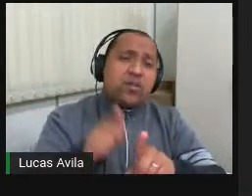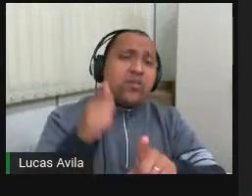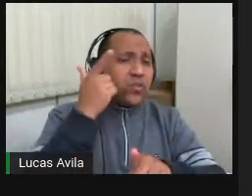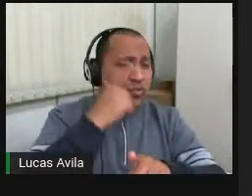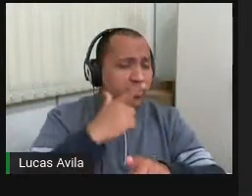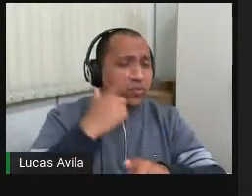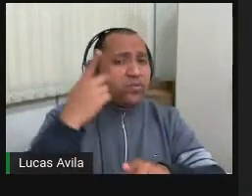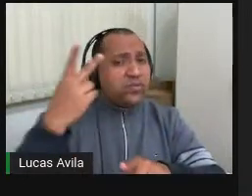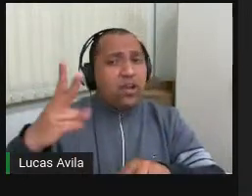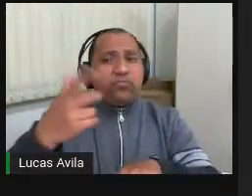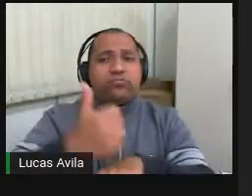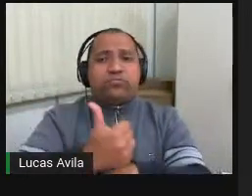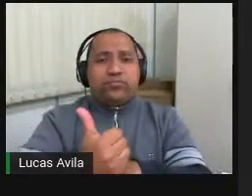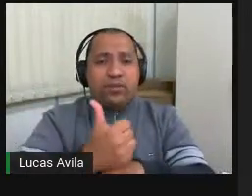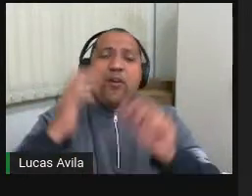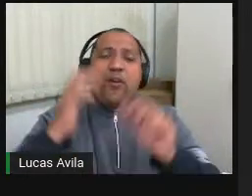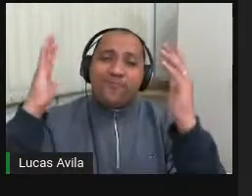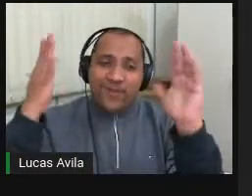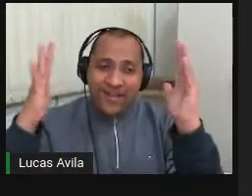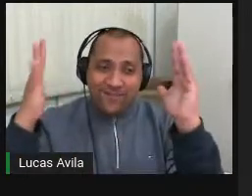sua profissão. Parabéns.